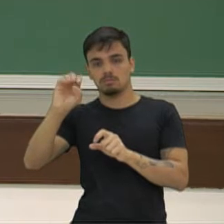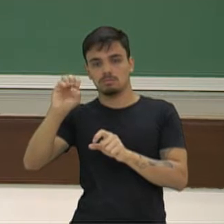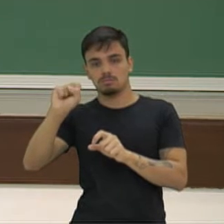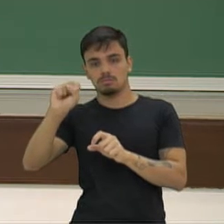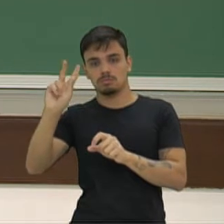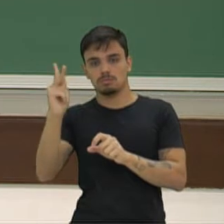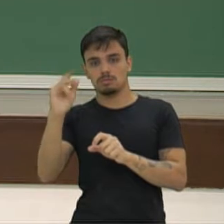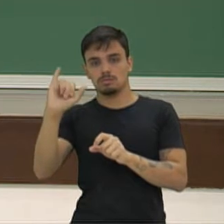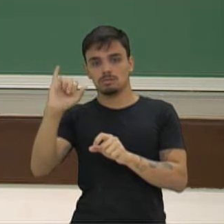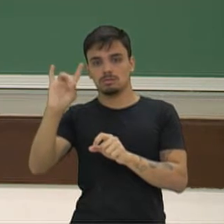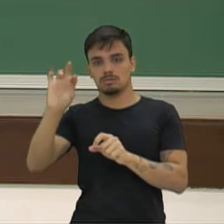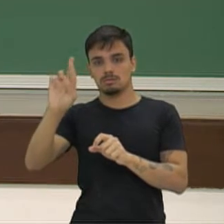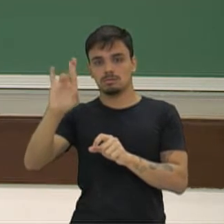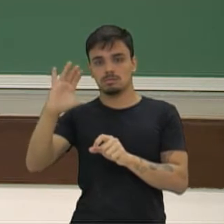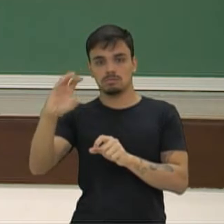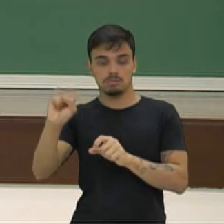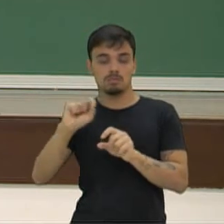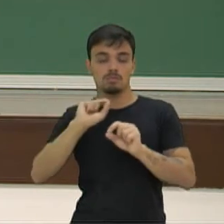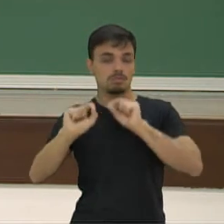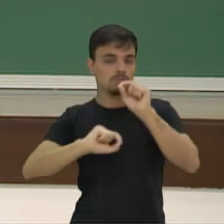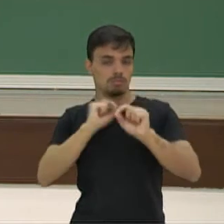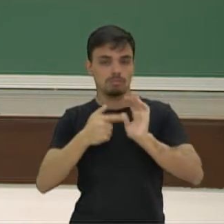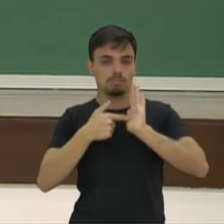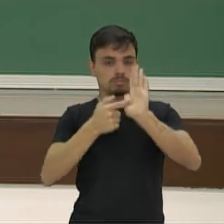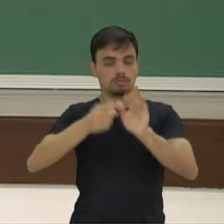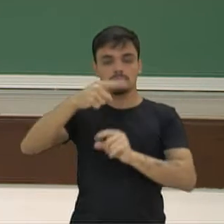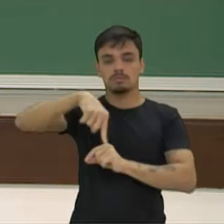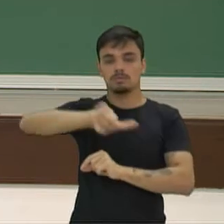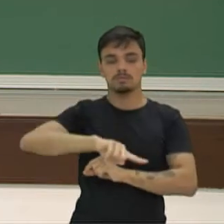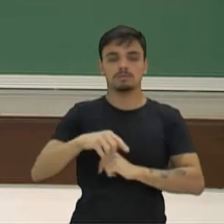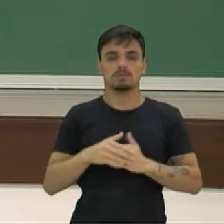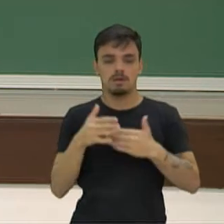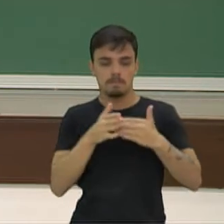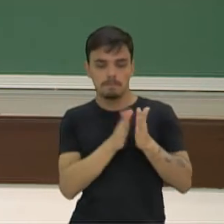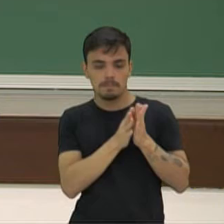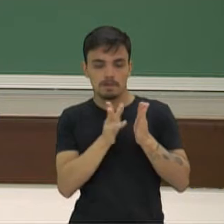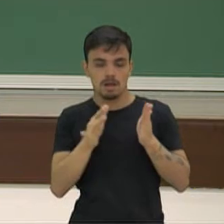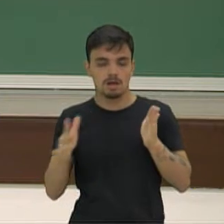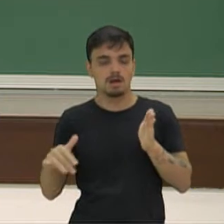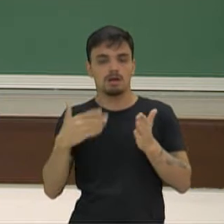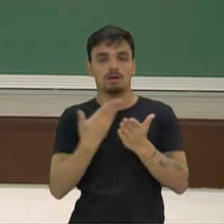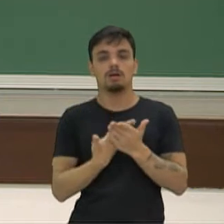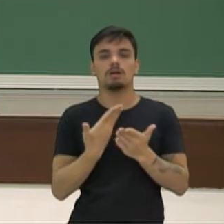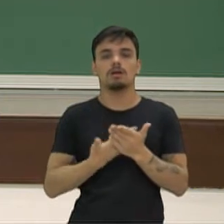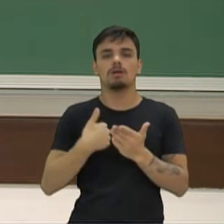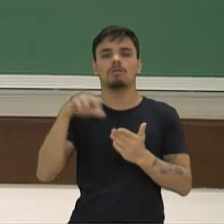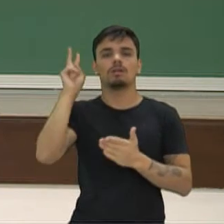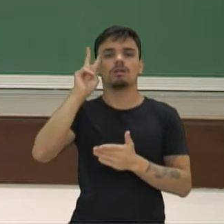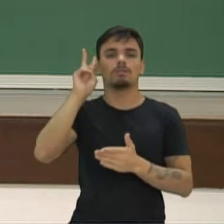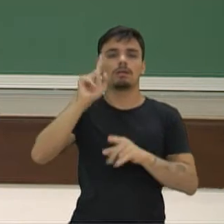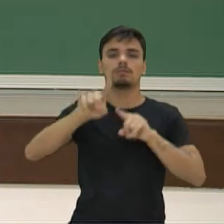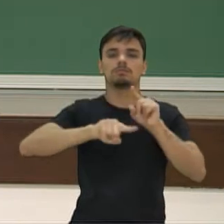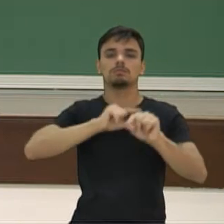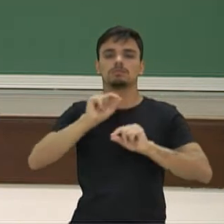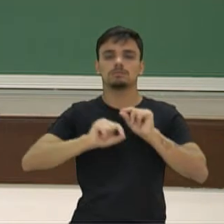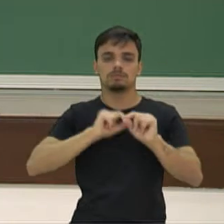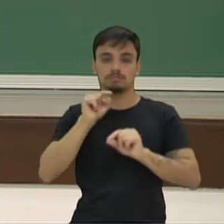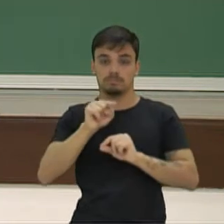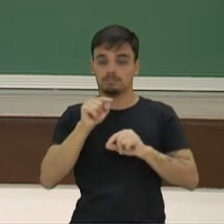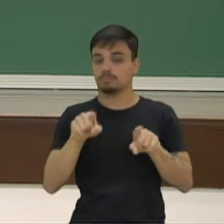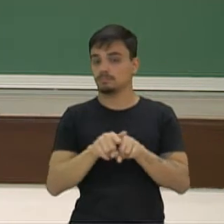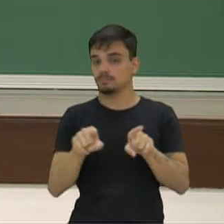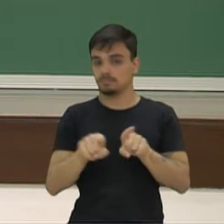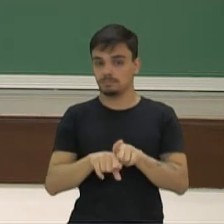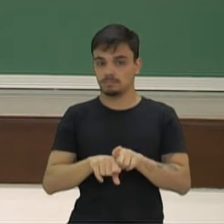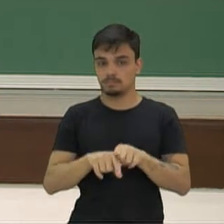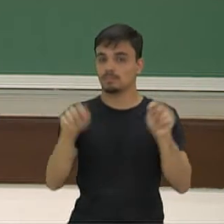Então, o que eu vou mostrar para vocês durante as aulas, e eu vou lembrando disso, servirá